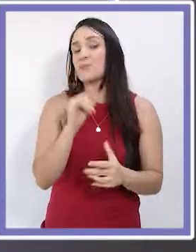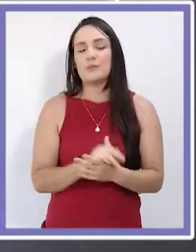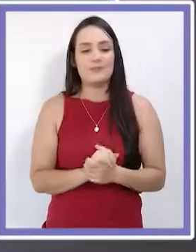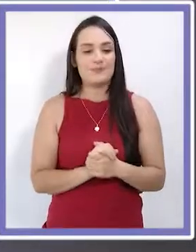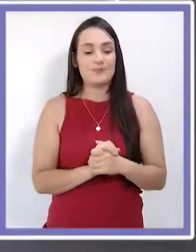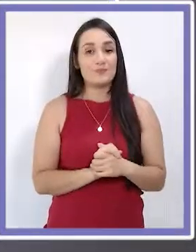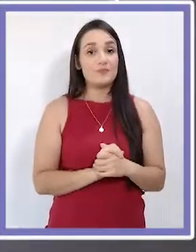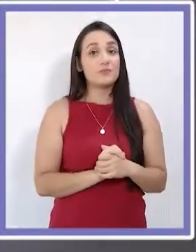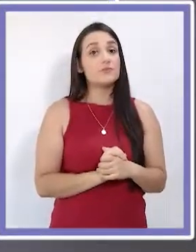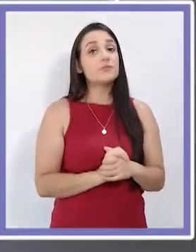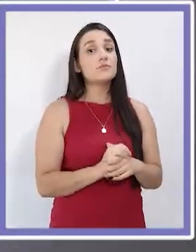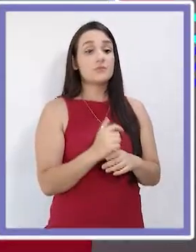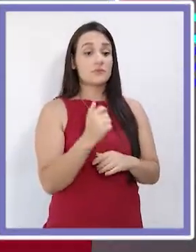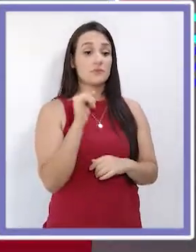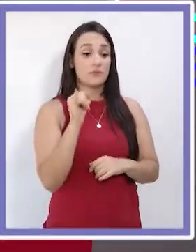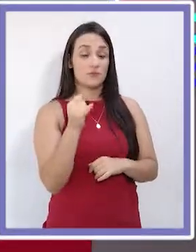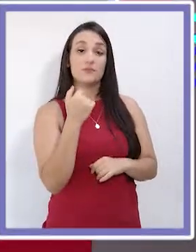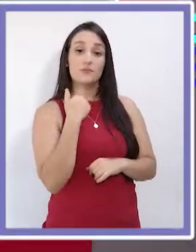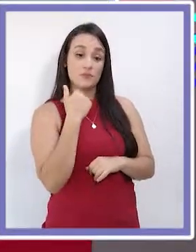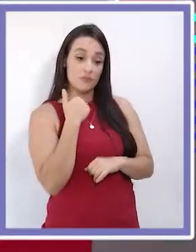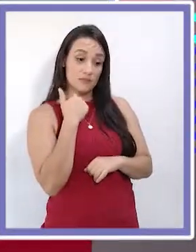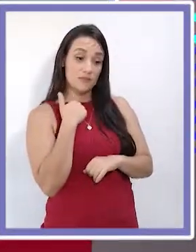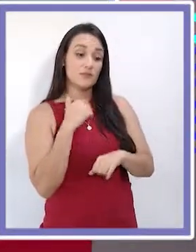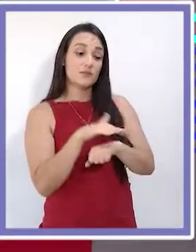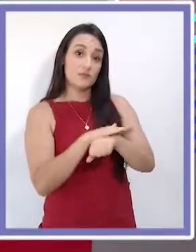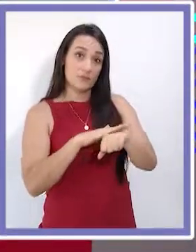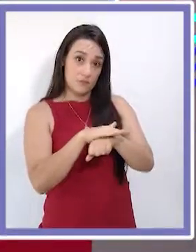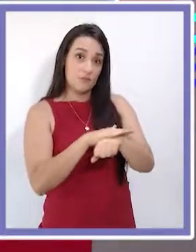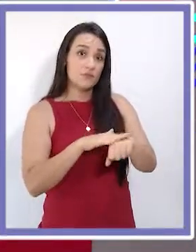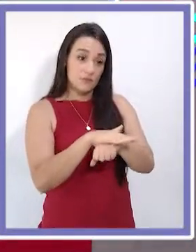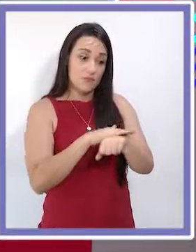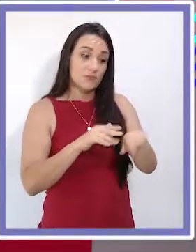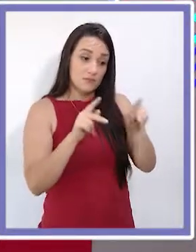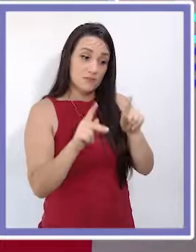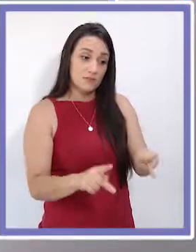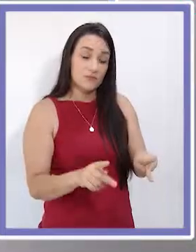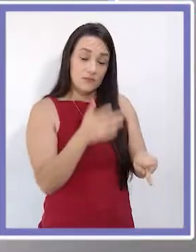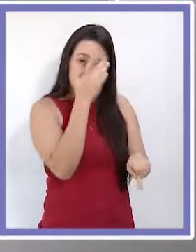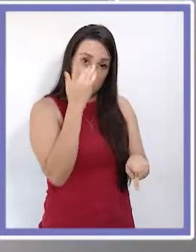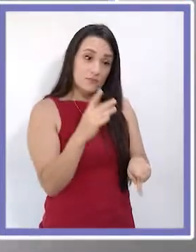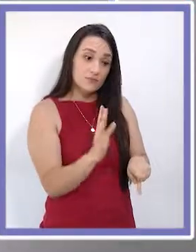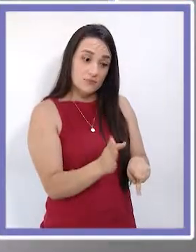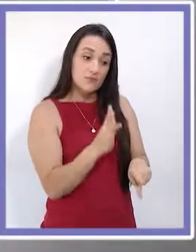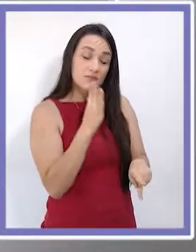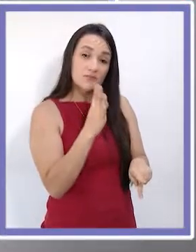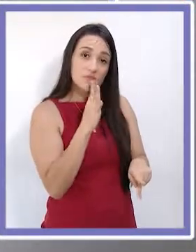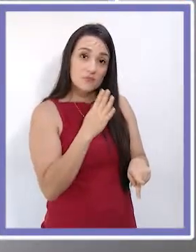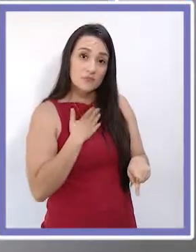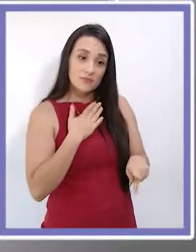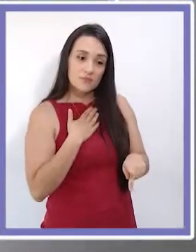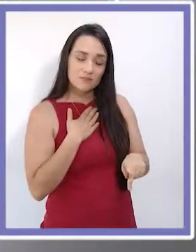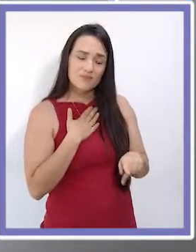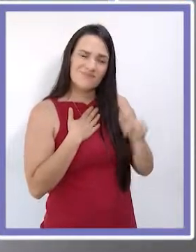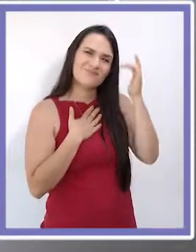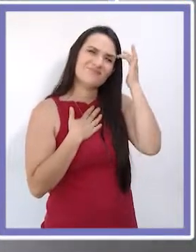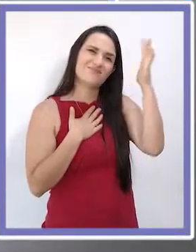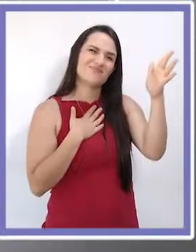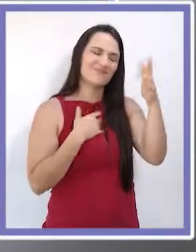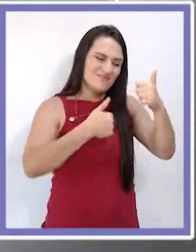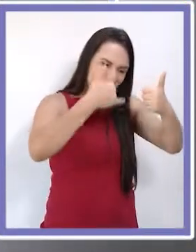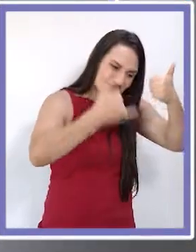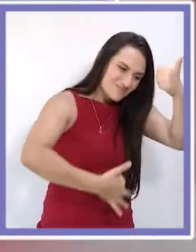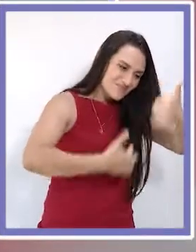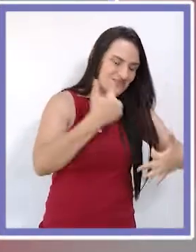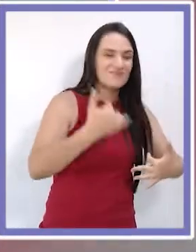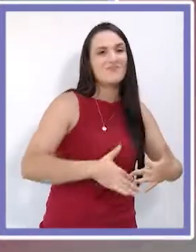nós conversarmos com a população que já acompanha o nosso trabalho, que tem essa confiança, falar